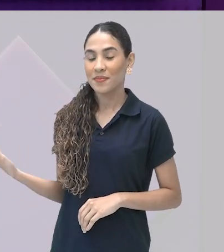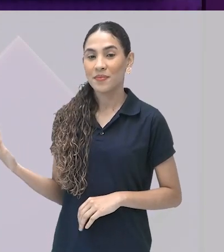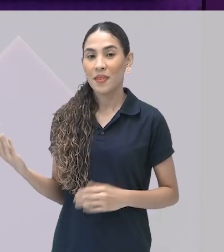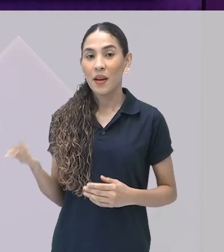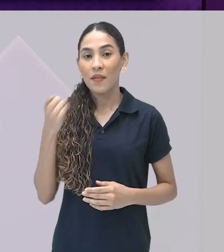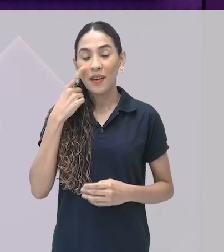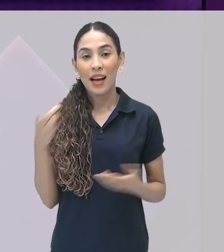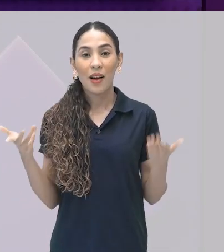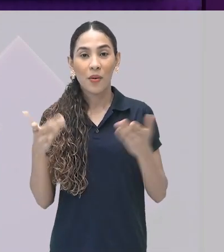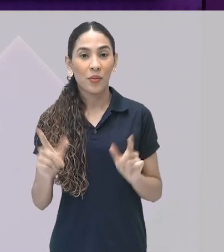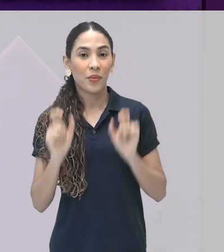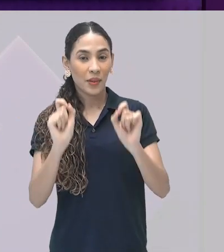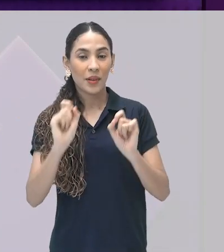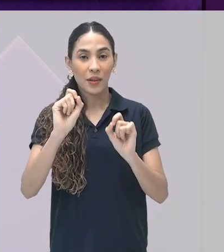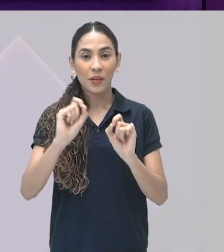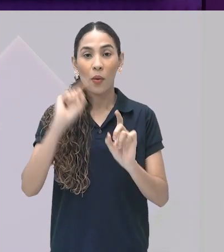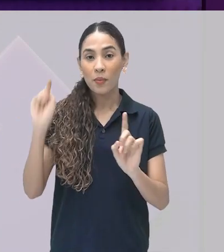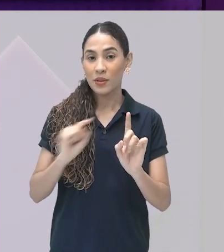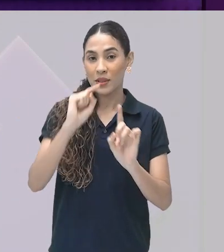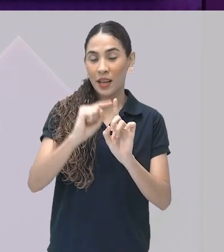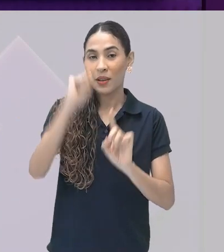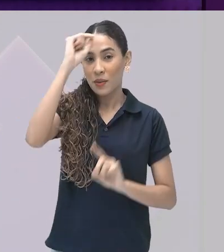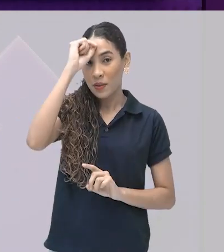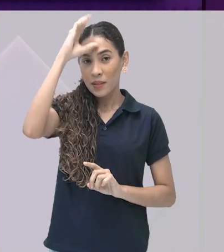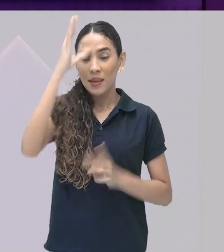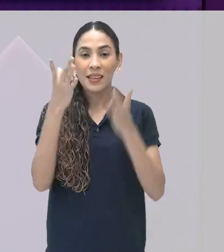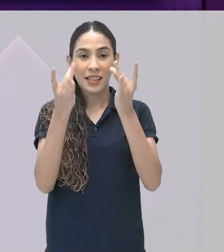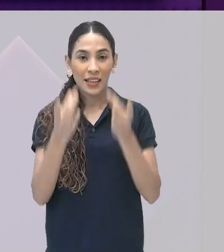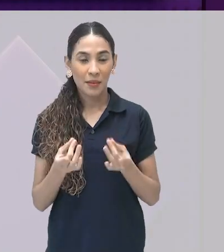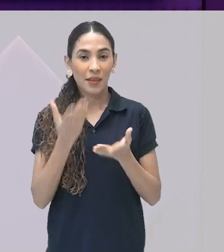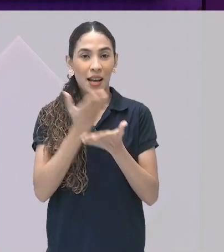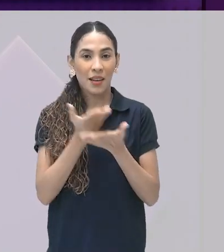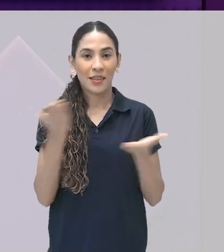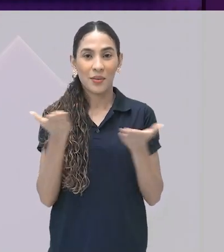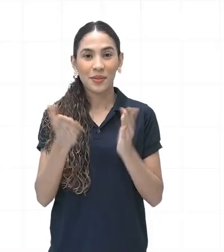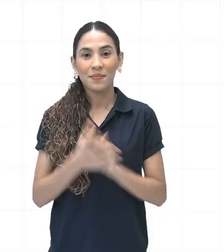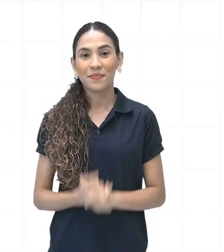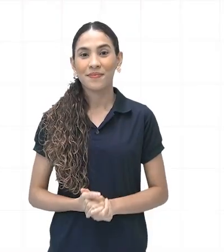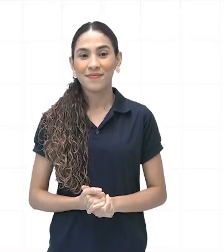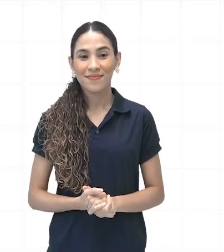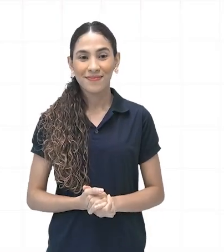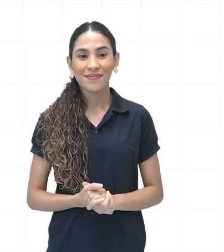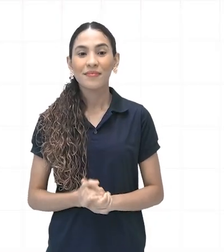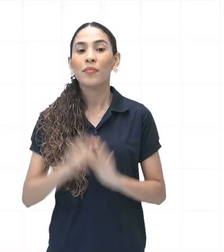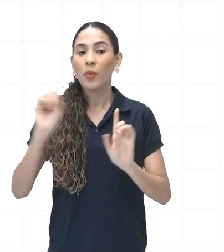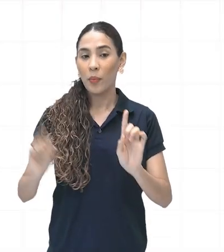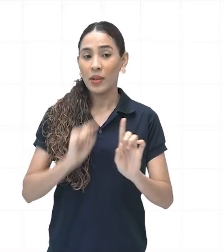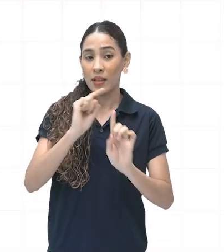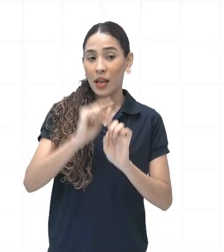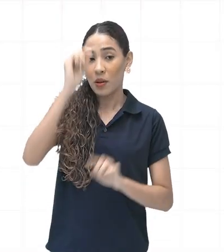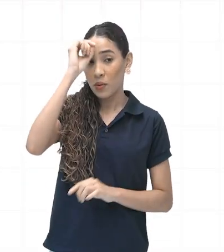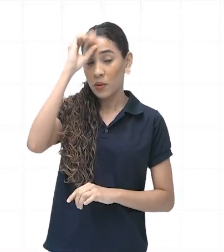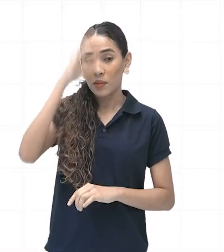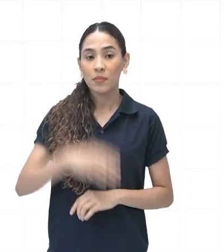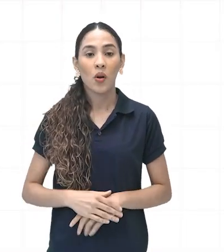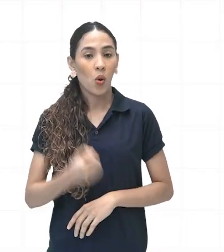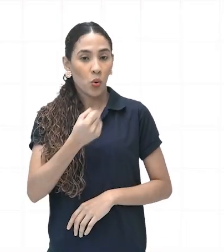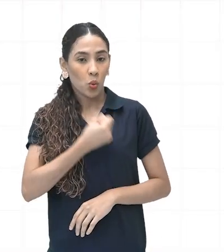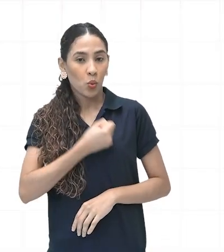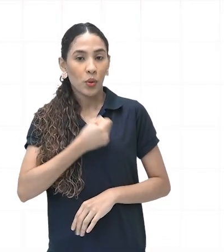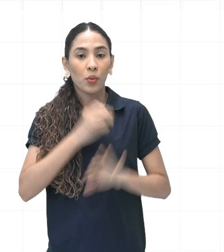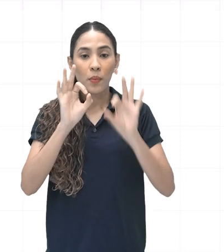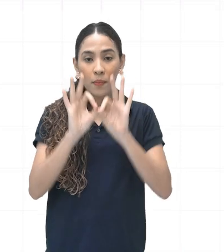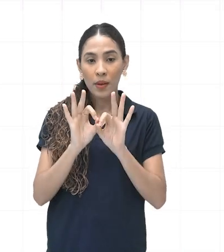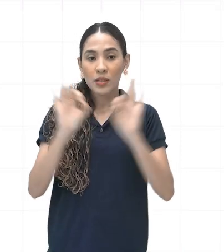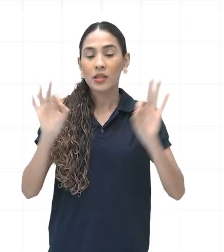Mendonça e veremos agora o nosso objeto de conhecimento e detalhamento para esta aula. O objeto de conhecimento, unidades